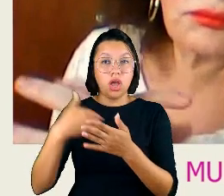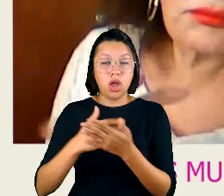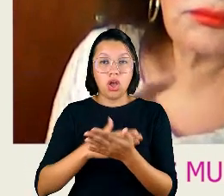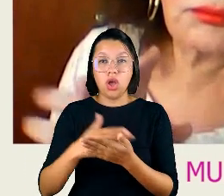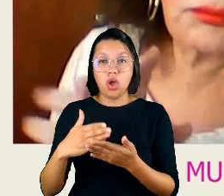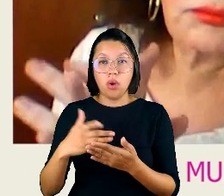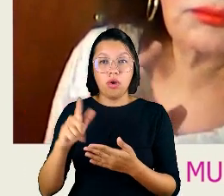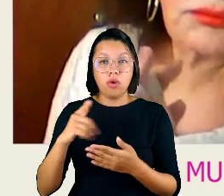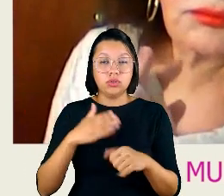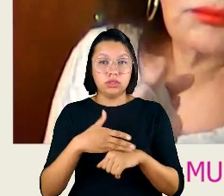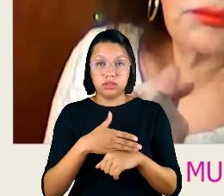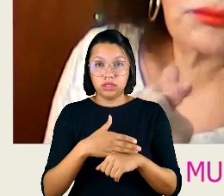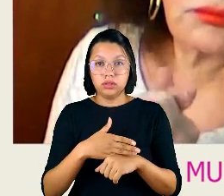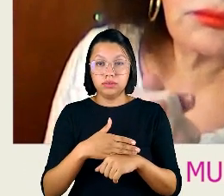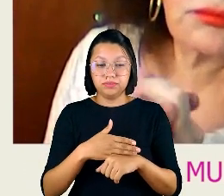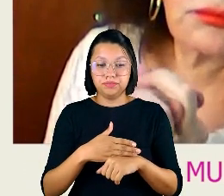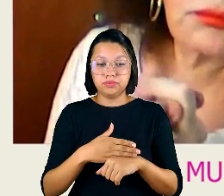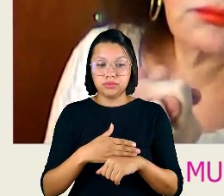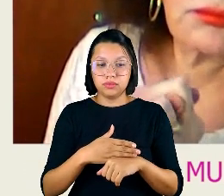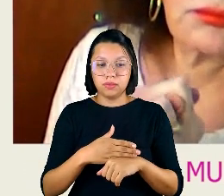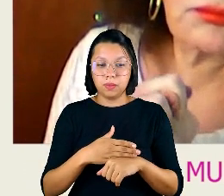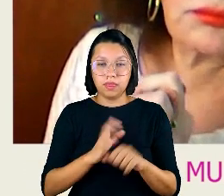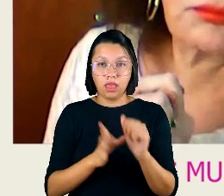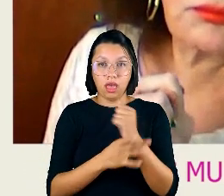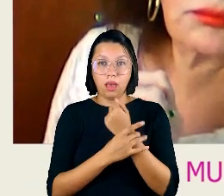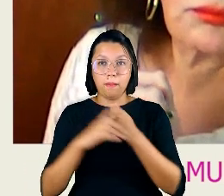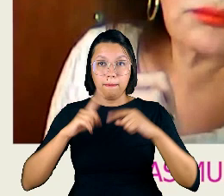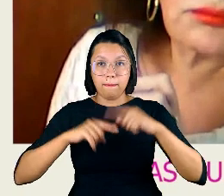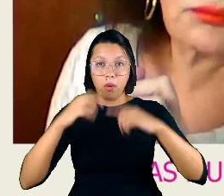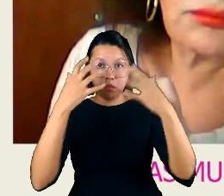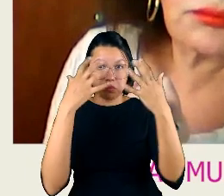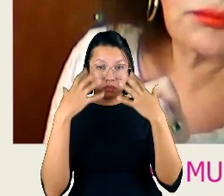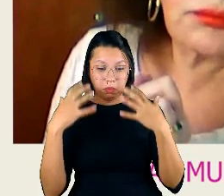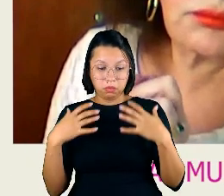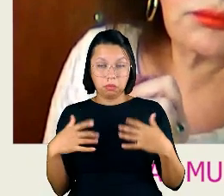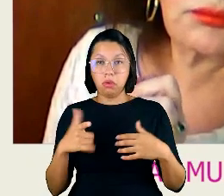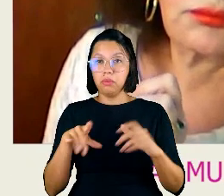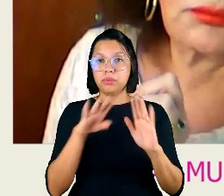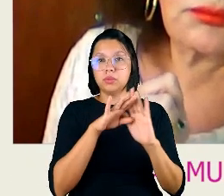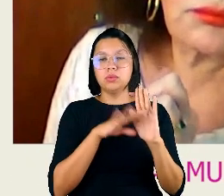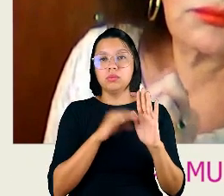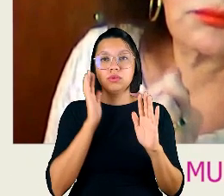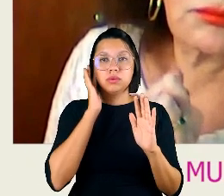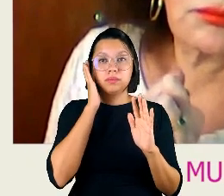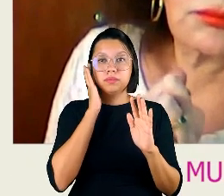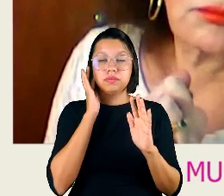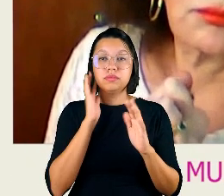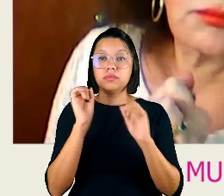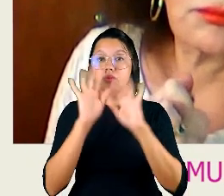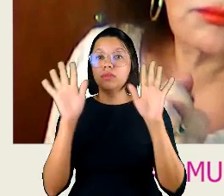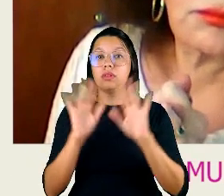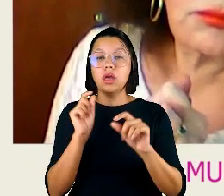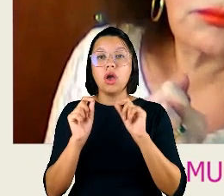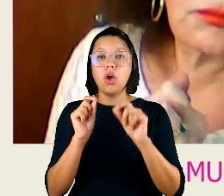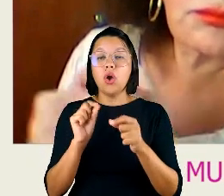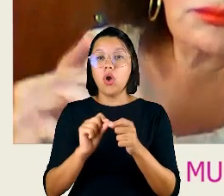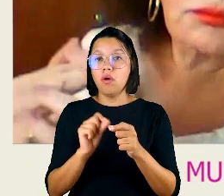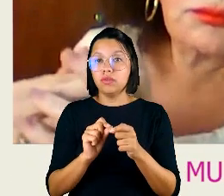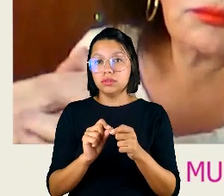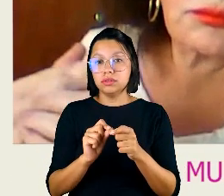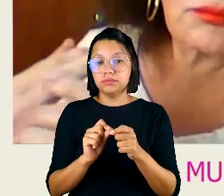equipamento básico de proteção, não tinham um protocolo, né, claro do que elas iam fazer, estavam condicionadas a